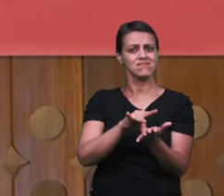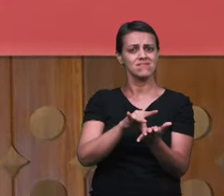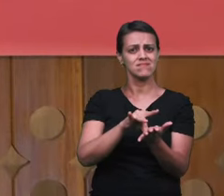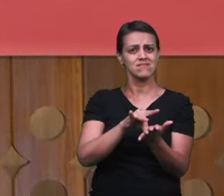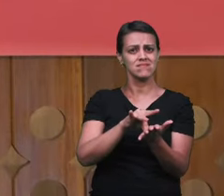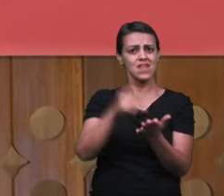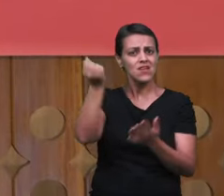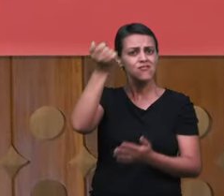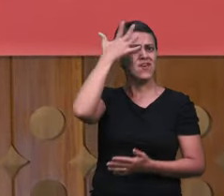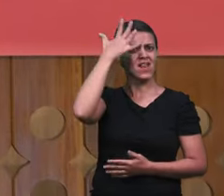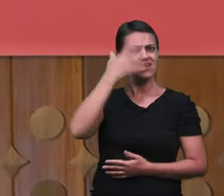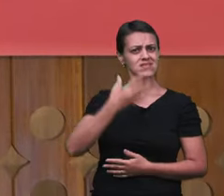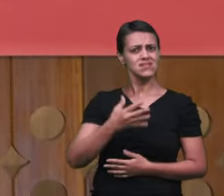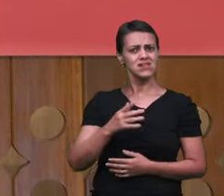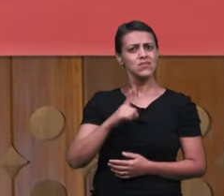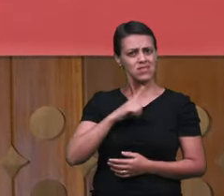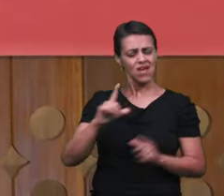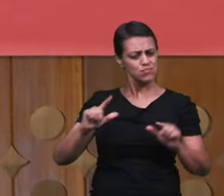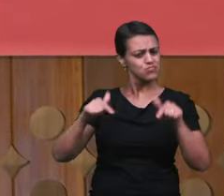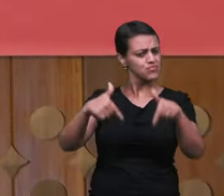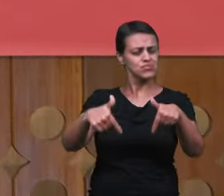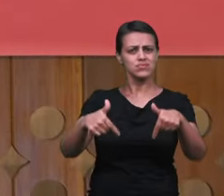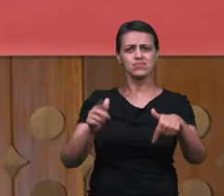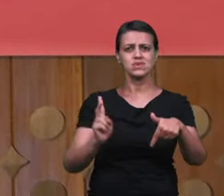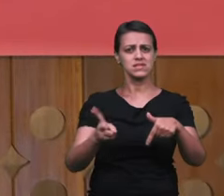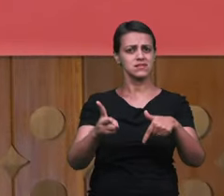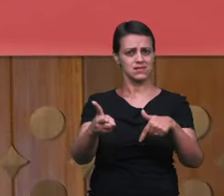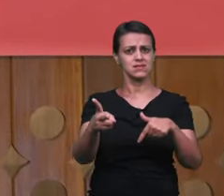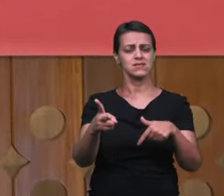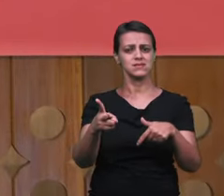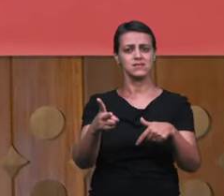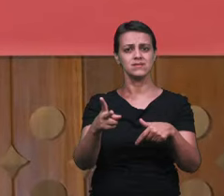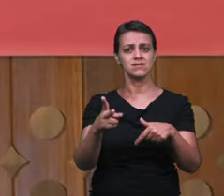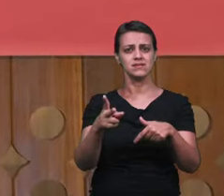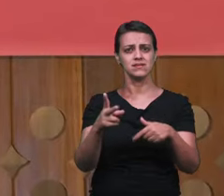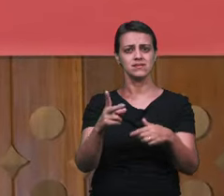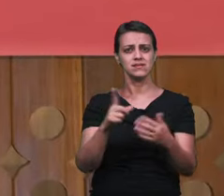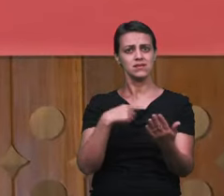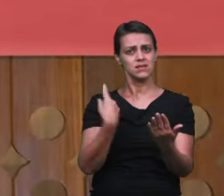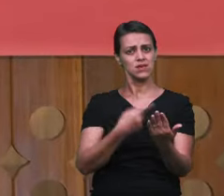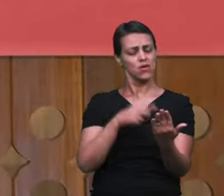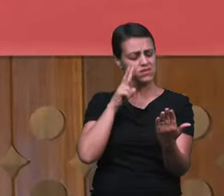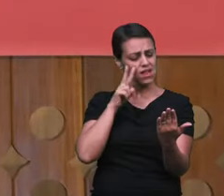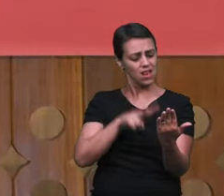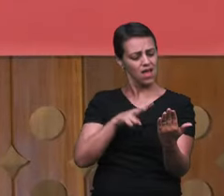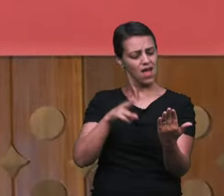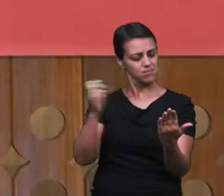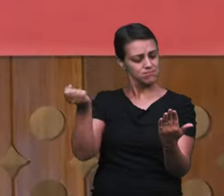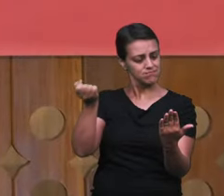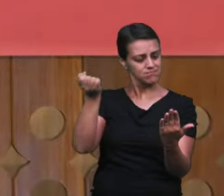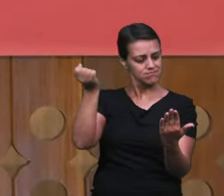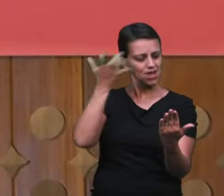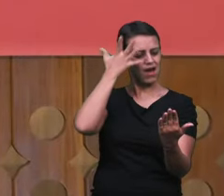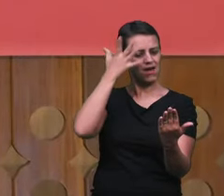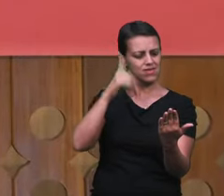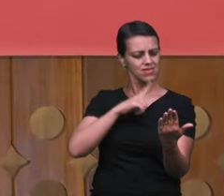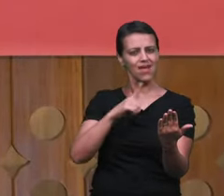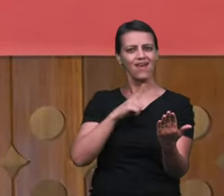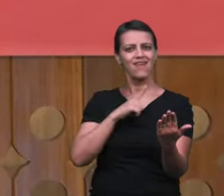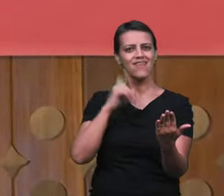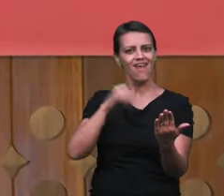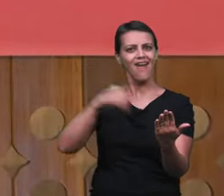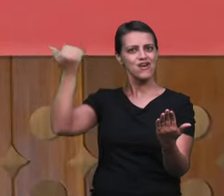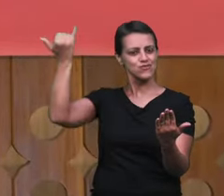Letra está matando todo mundo. Mas o que nós temos dessa palavra é o som da trombeta. É